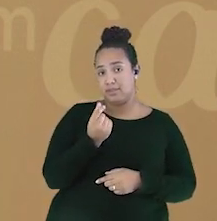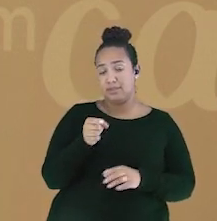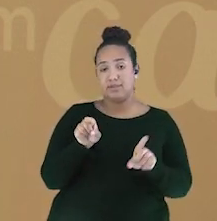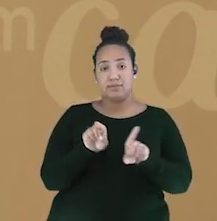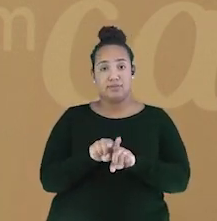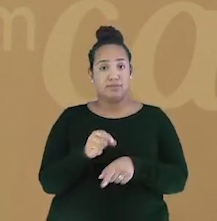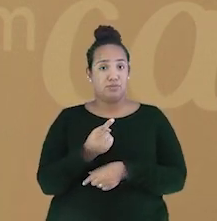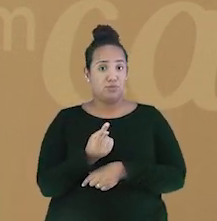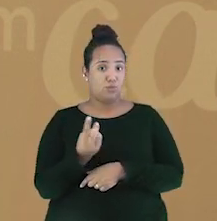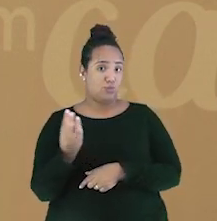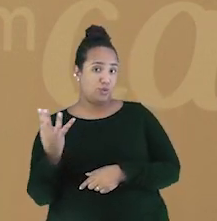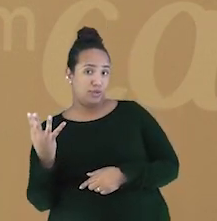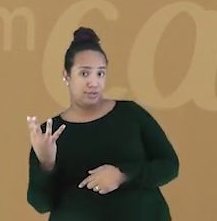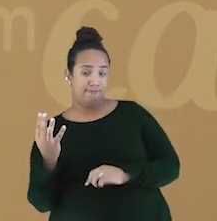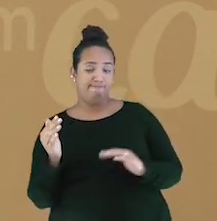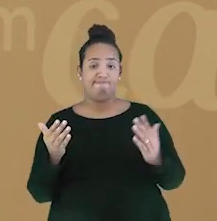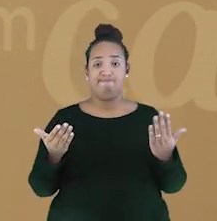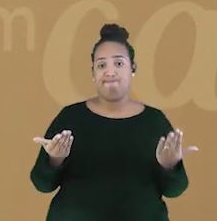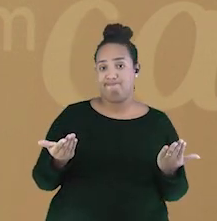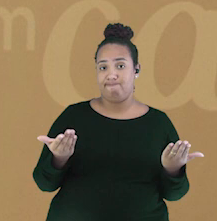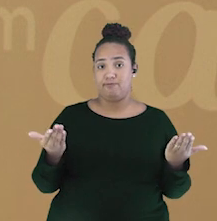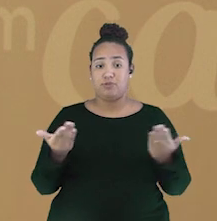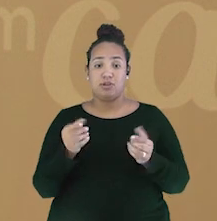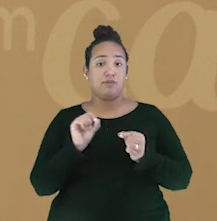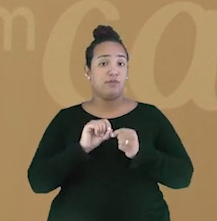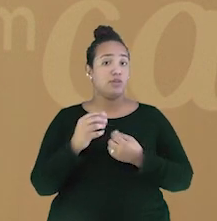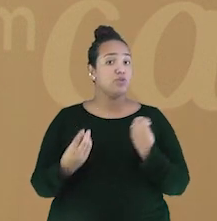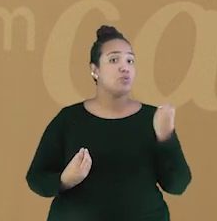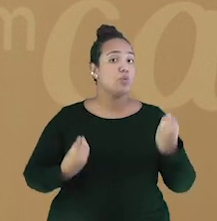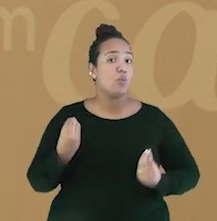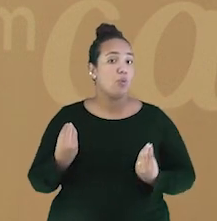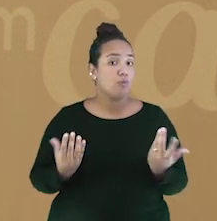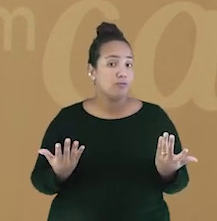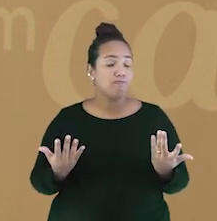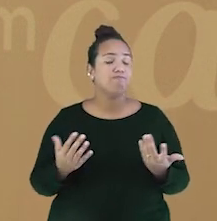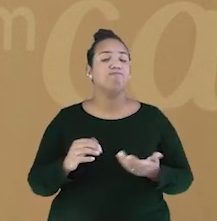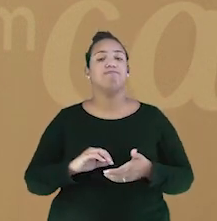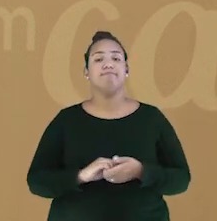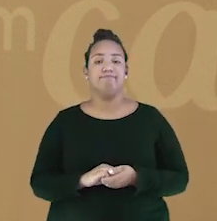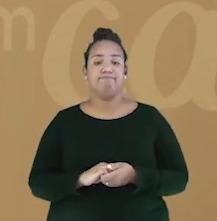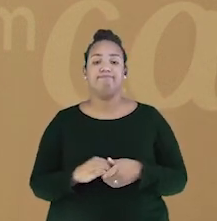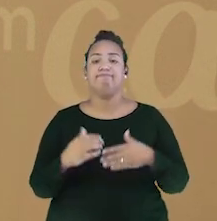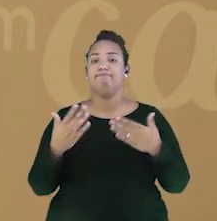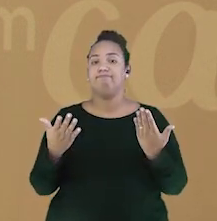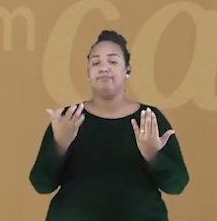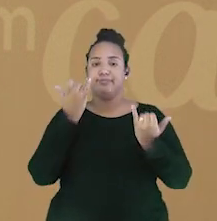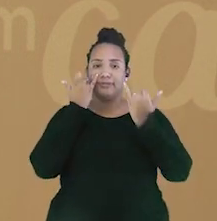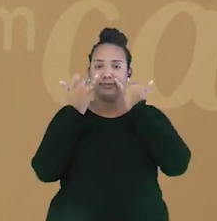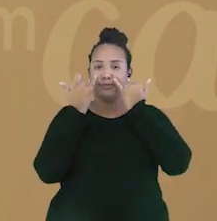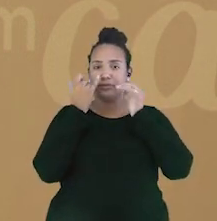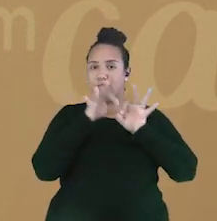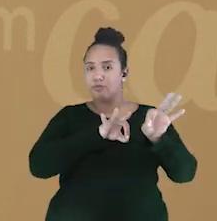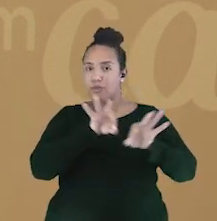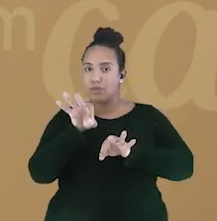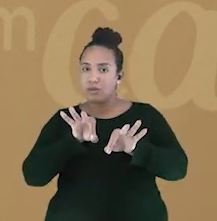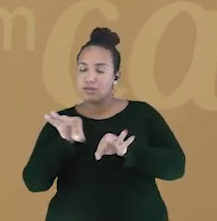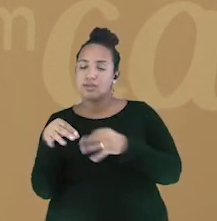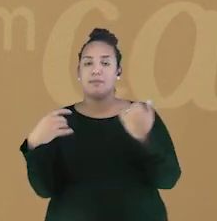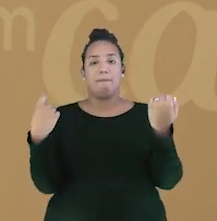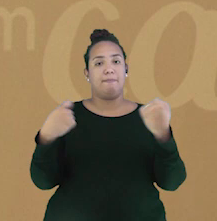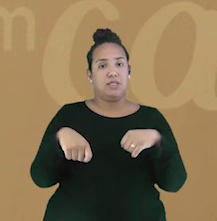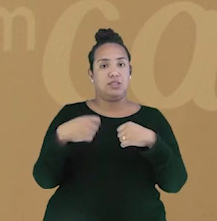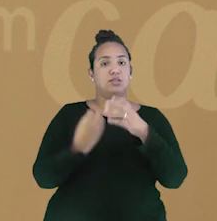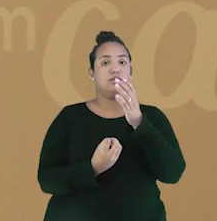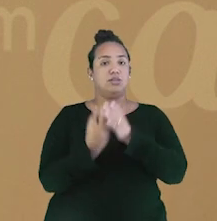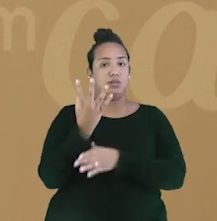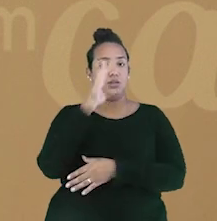e aí nesse caso o que podemos fazer para organizar as informações temos de fazer uma tabela